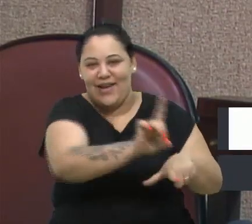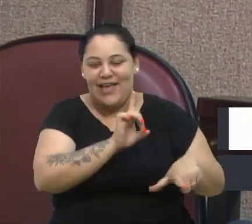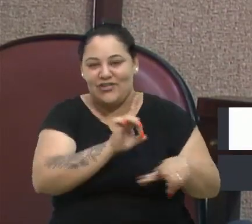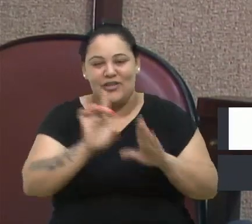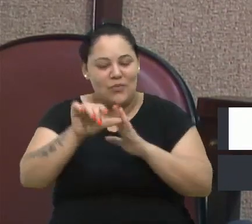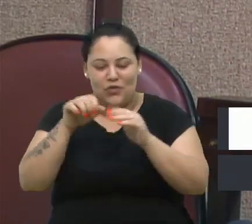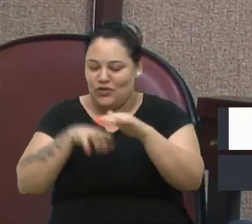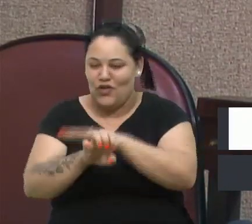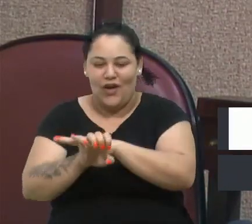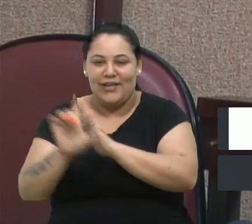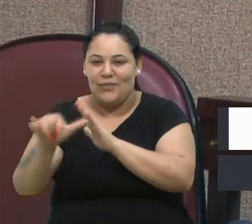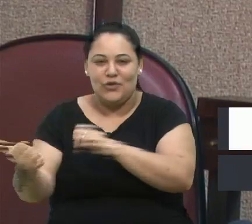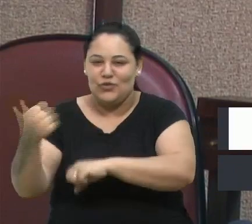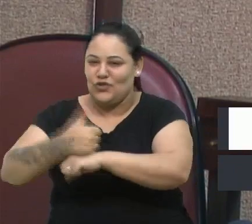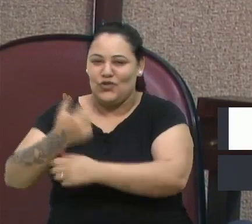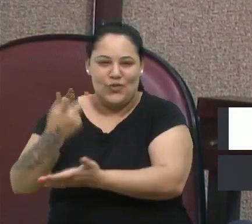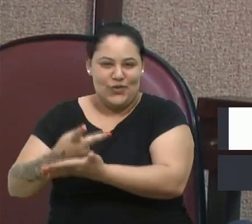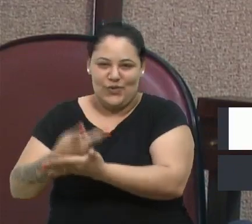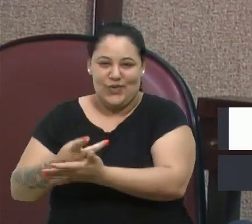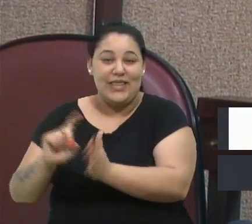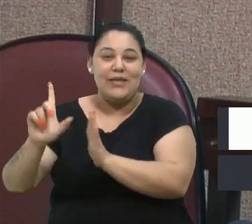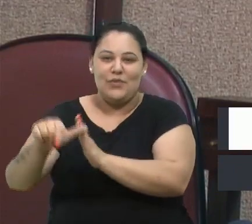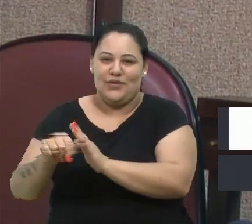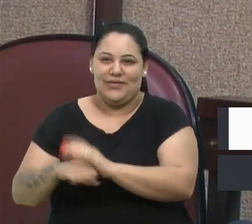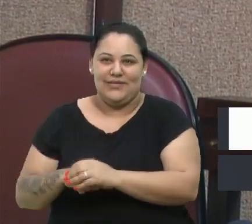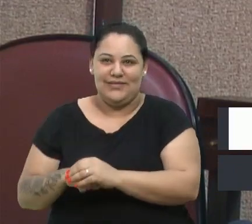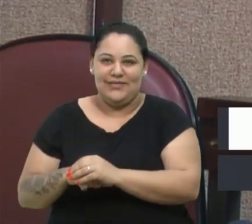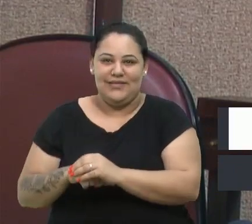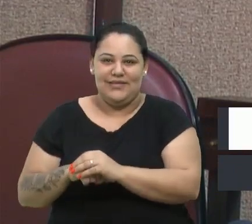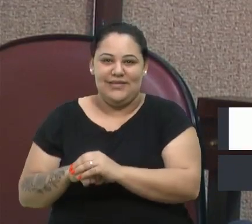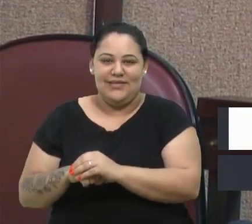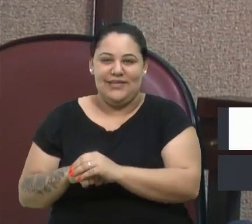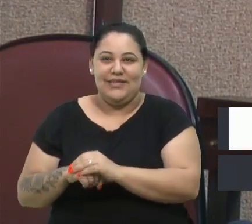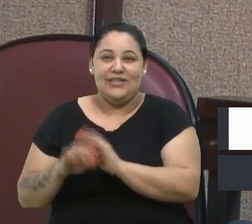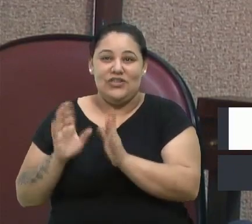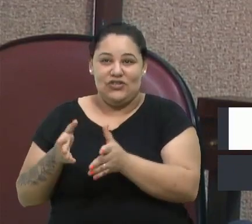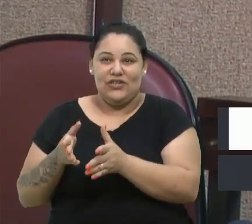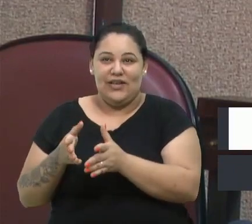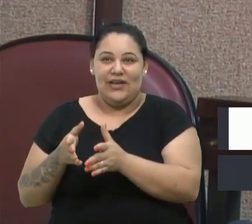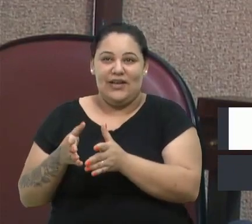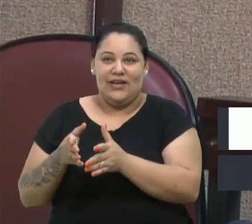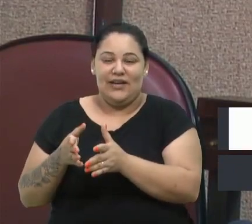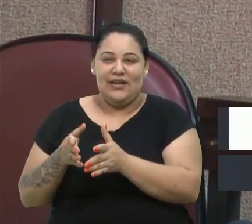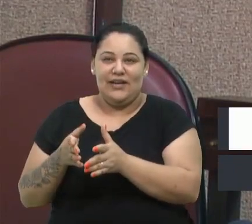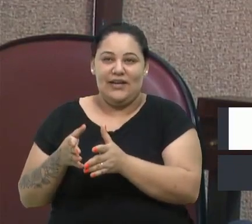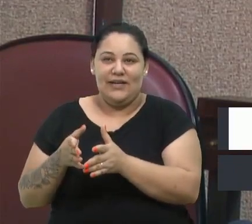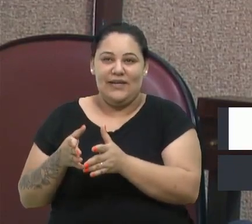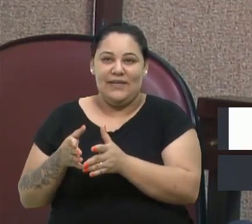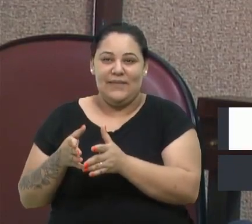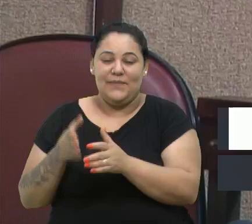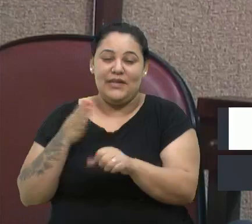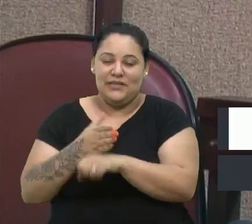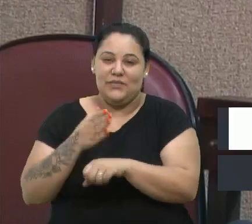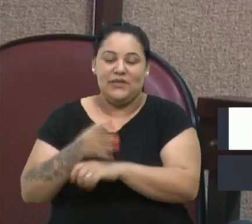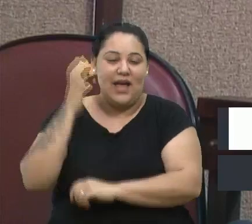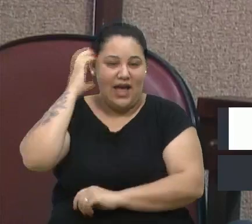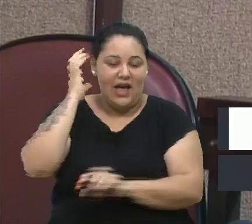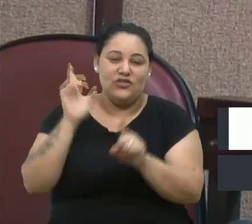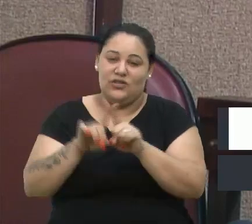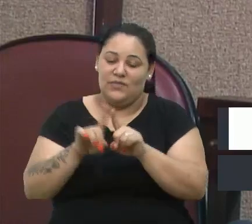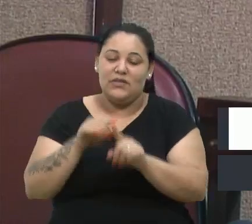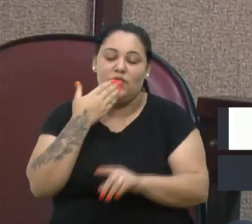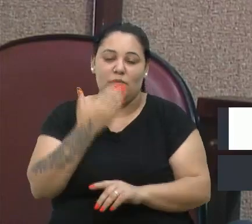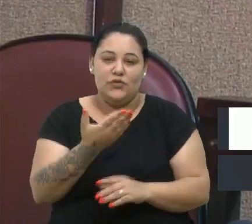a reposição. E isso já está circulando nas rádios e finas emissoras. Então é isso que eu peço, pessoal do